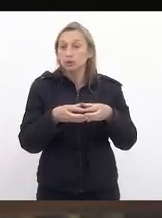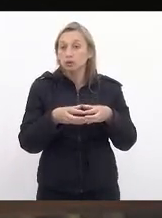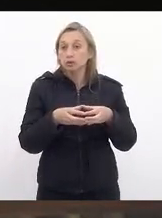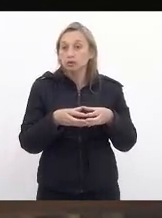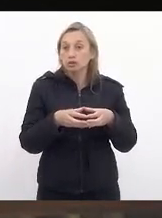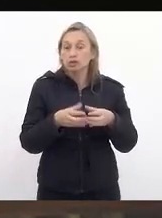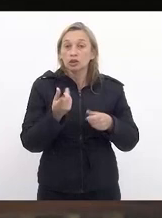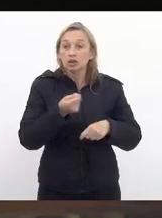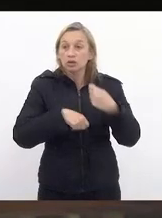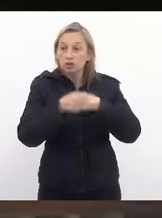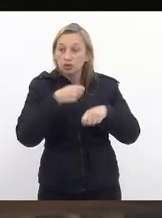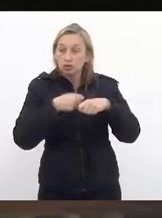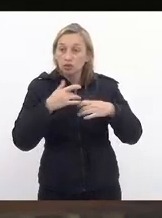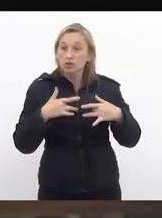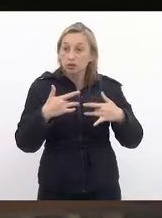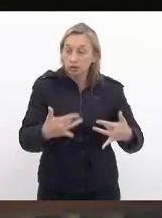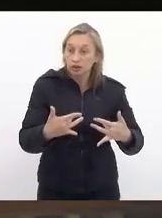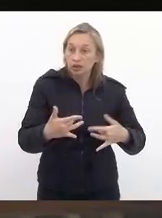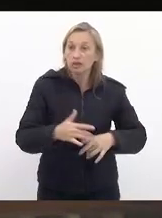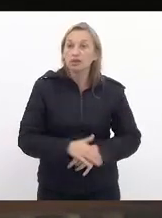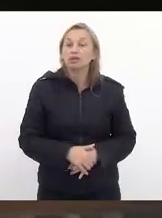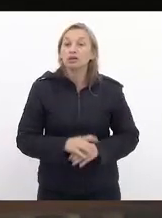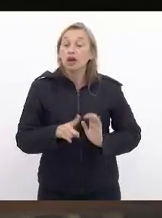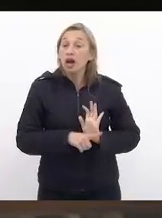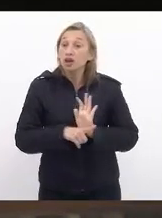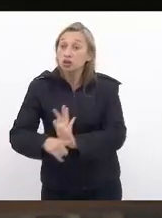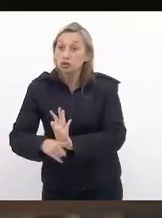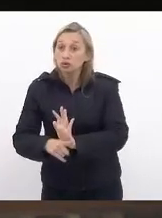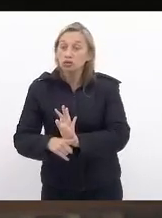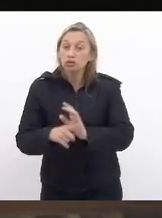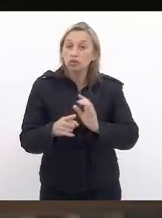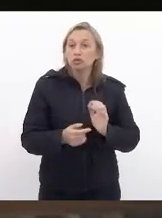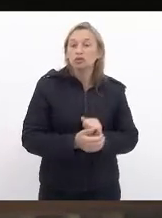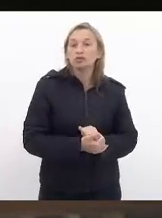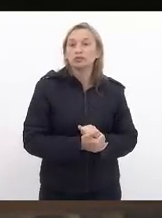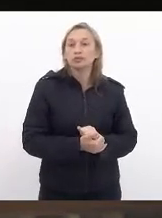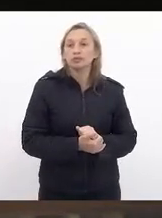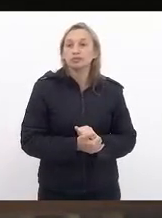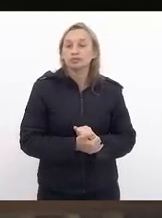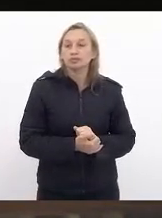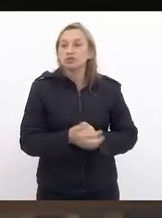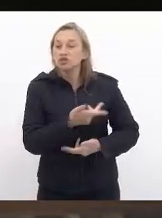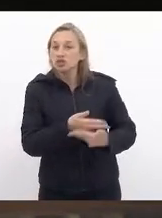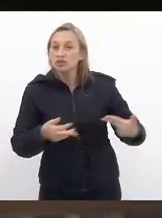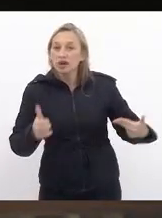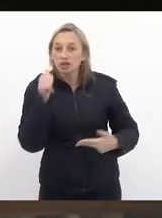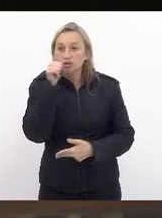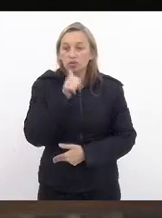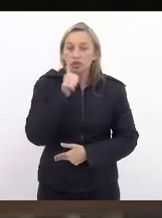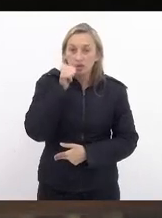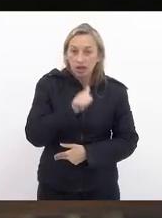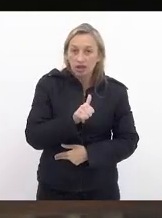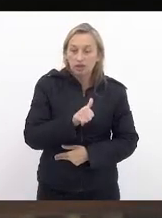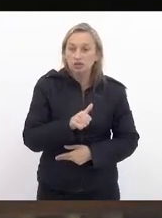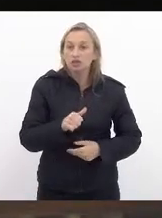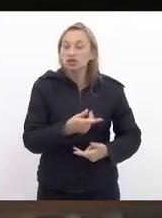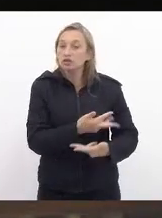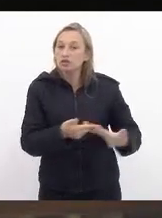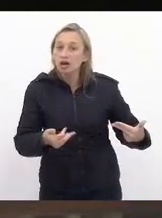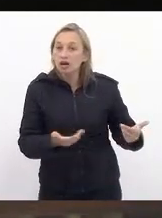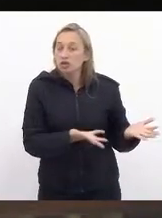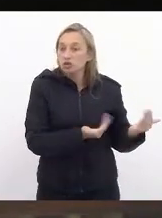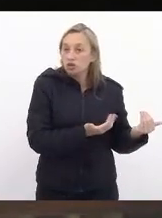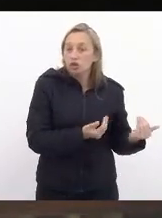da economia solidária ajudou a subsistência de muitas mulheres de muitos